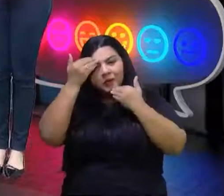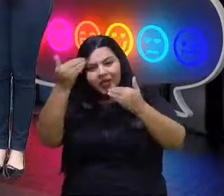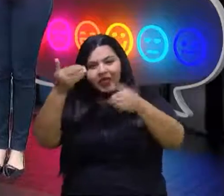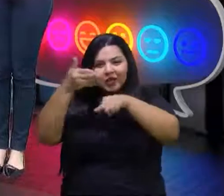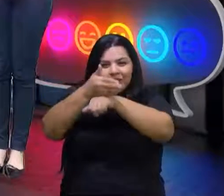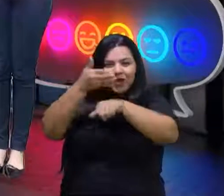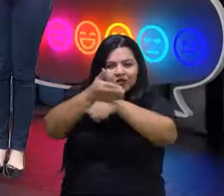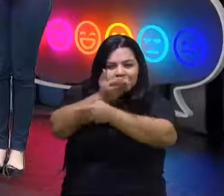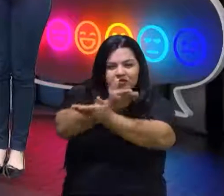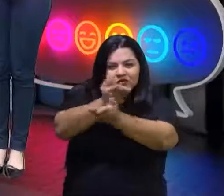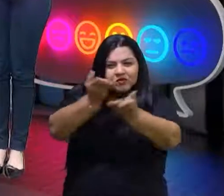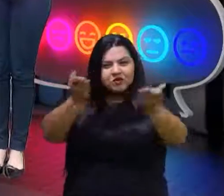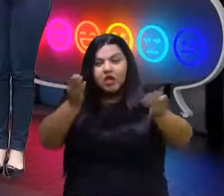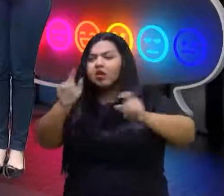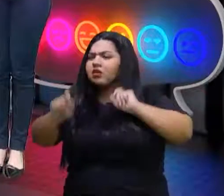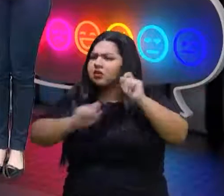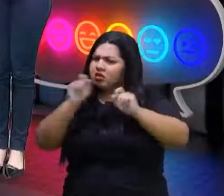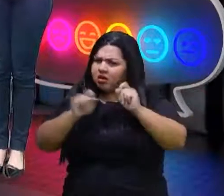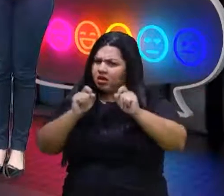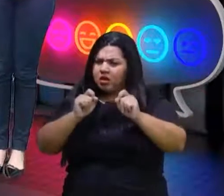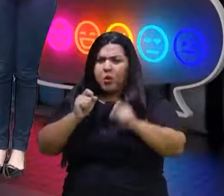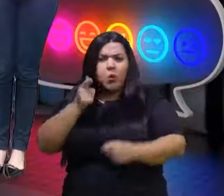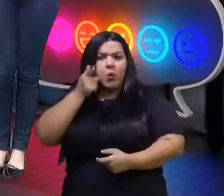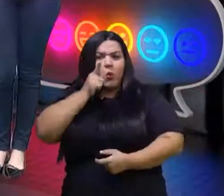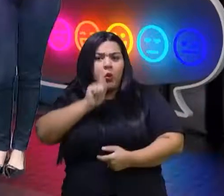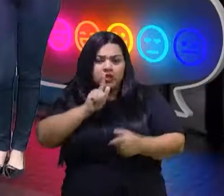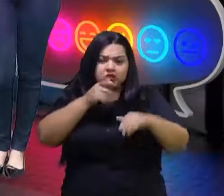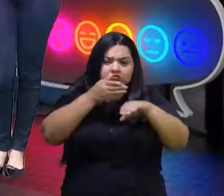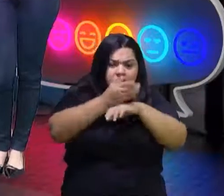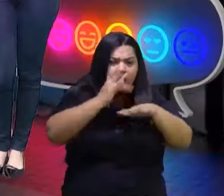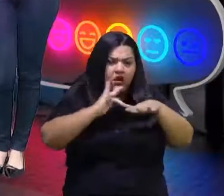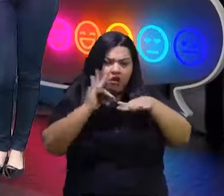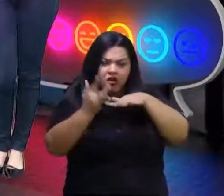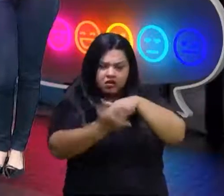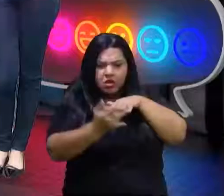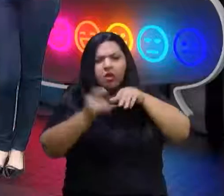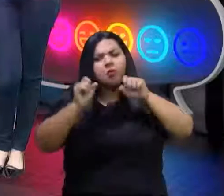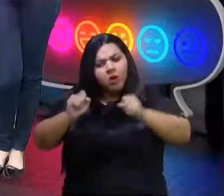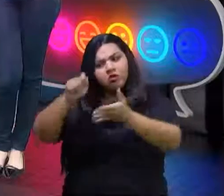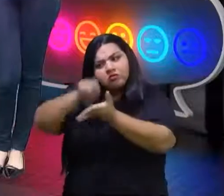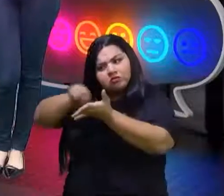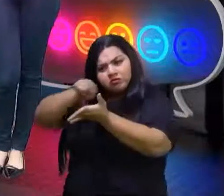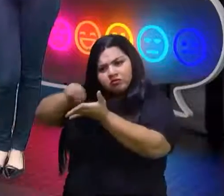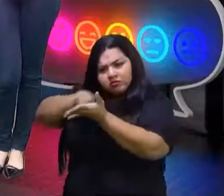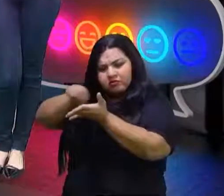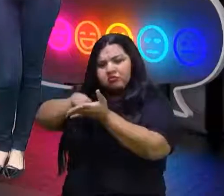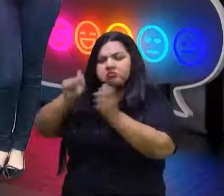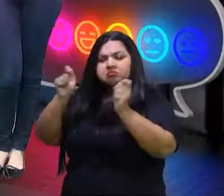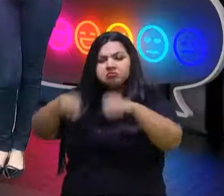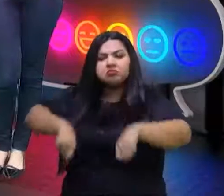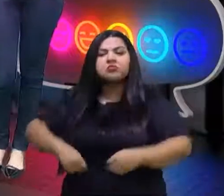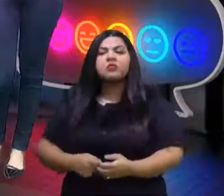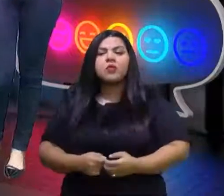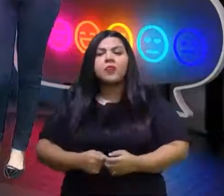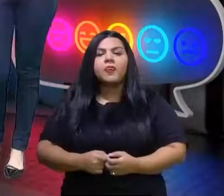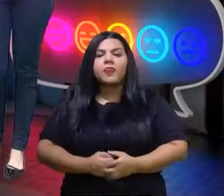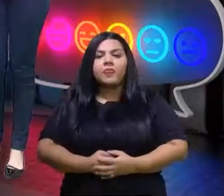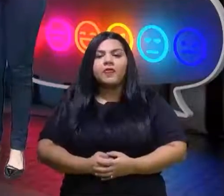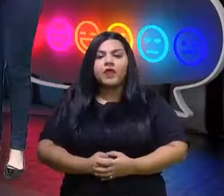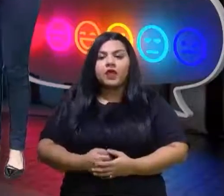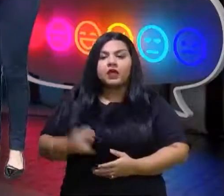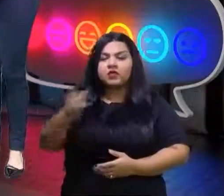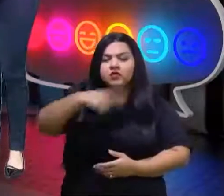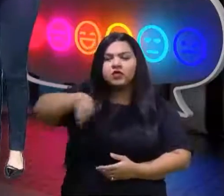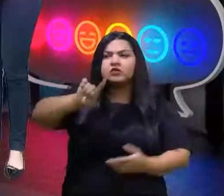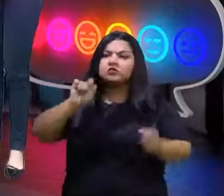pela participação de todos, e quem não está acessando as plataformas digitais pode anotar aí no seu caderno, tá bom? Pode ser umas férias que você